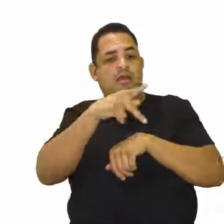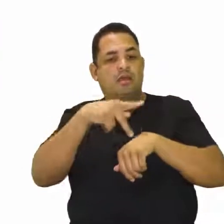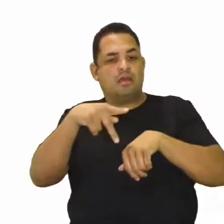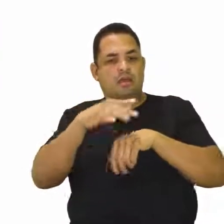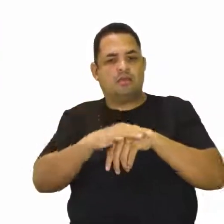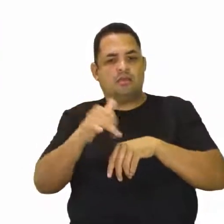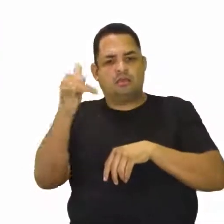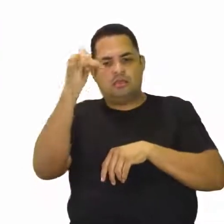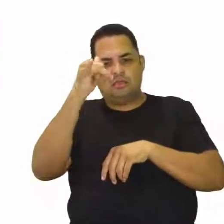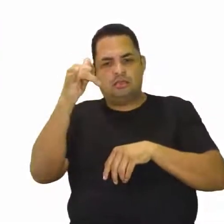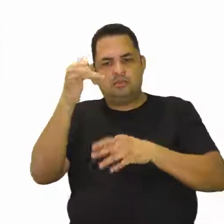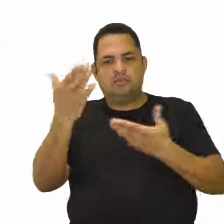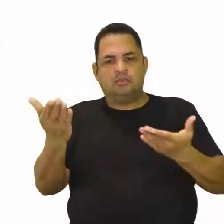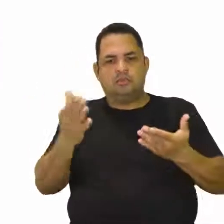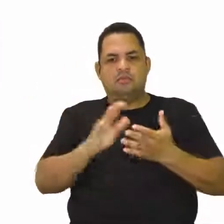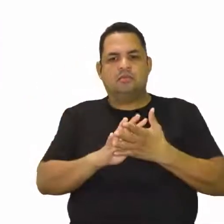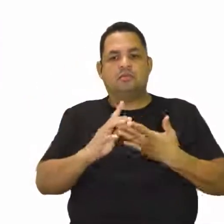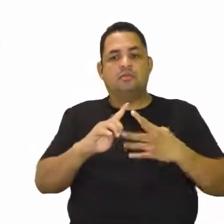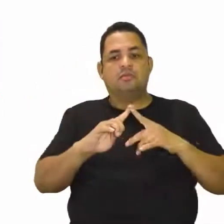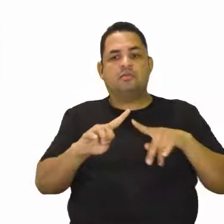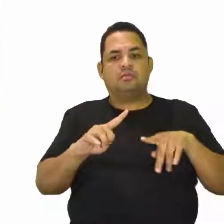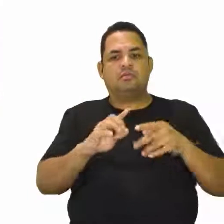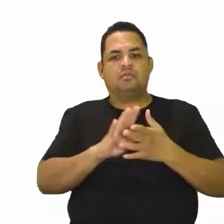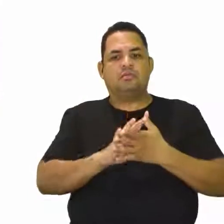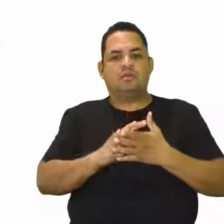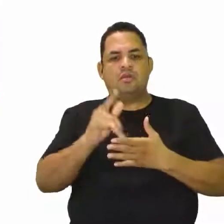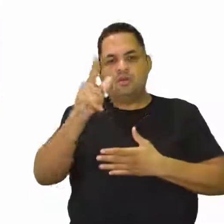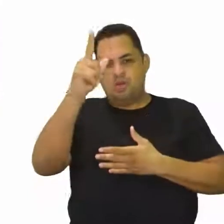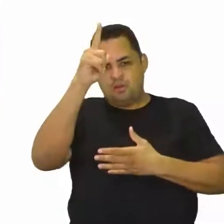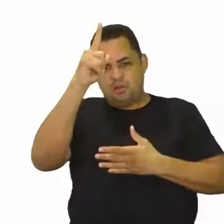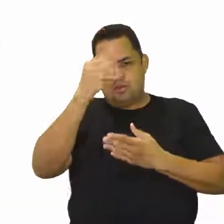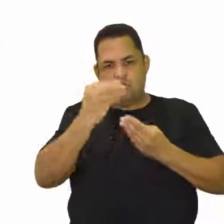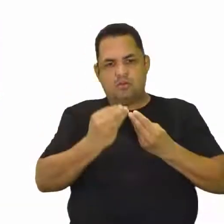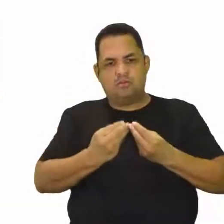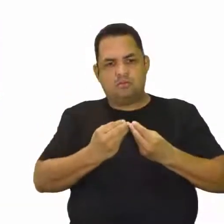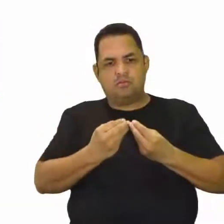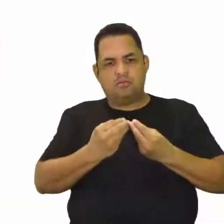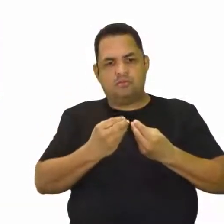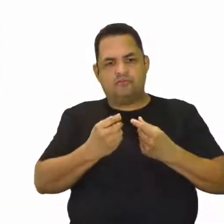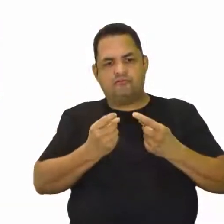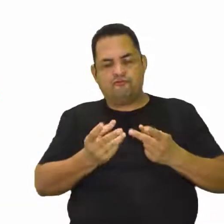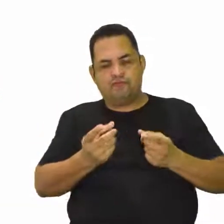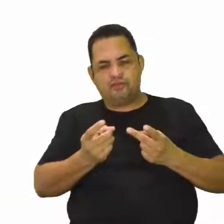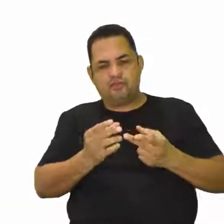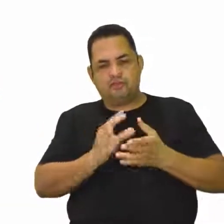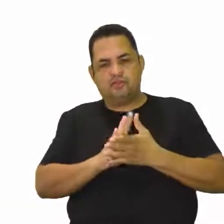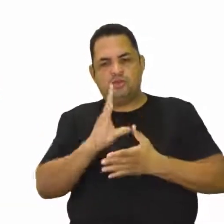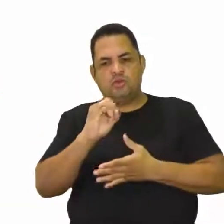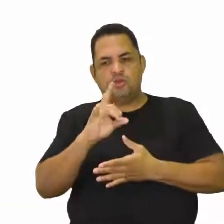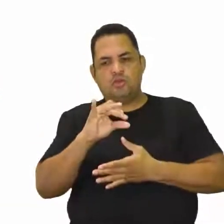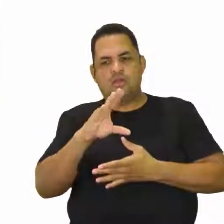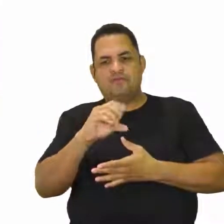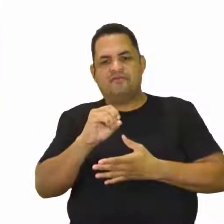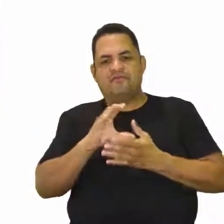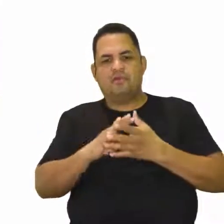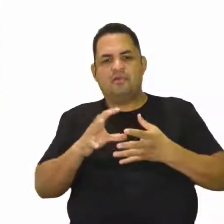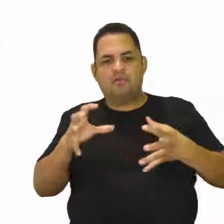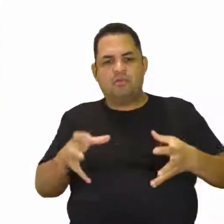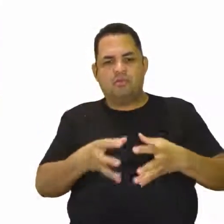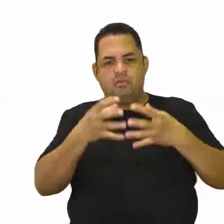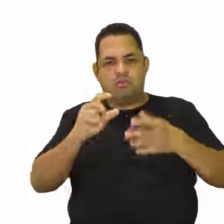Estava ganhando deles, né? Enquanto os alemães forneciam-lhe o carvão.